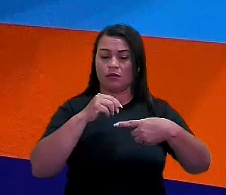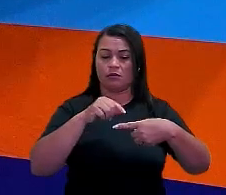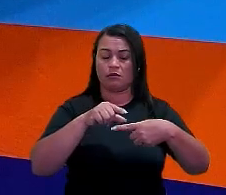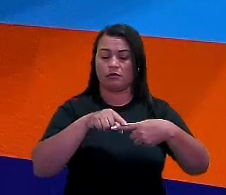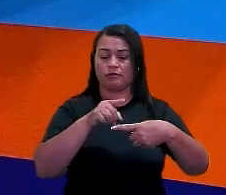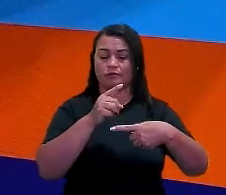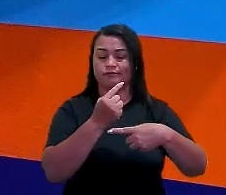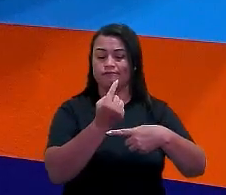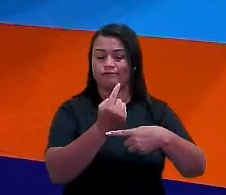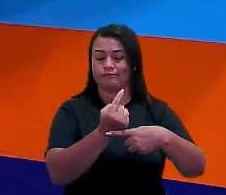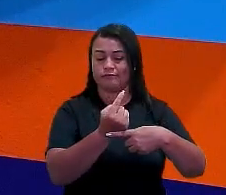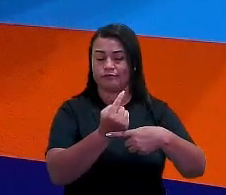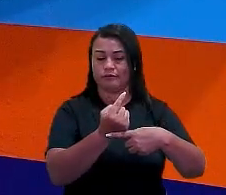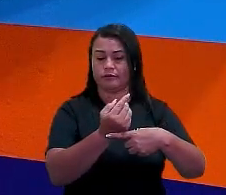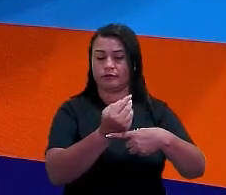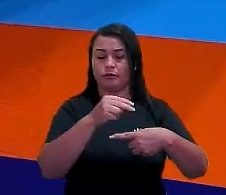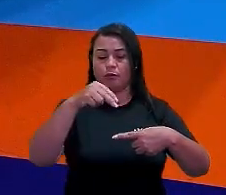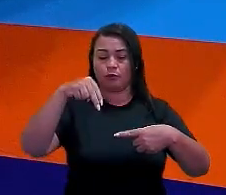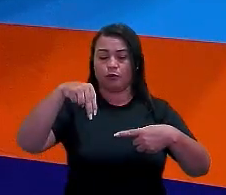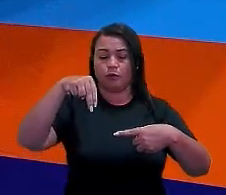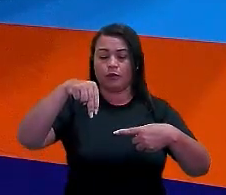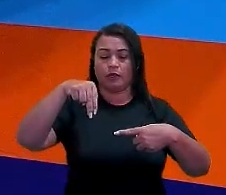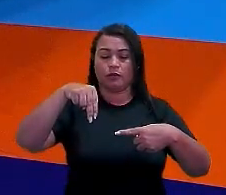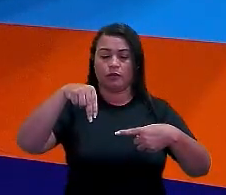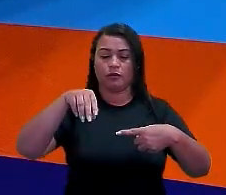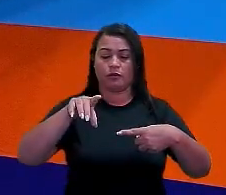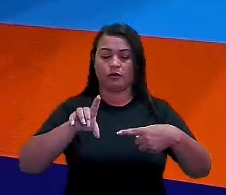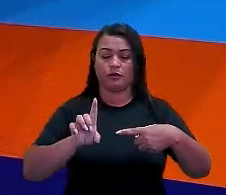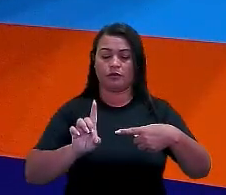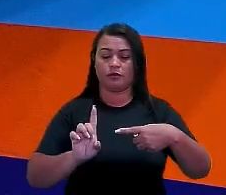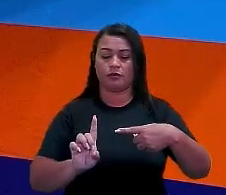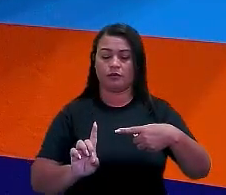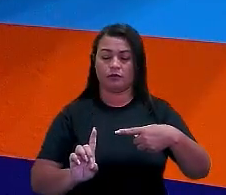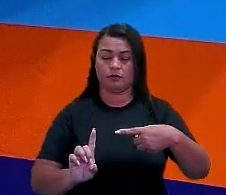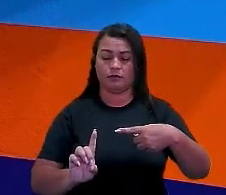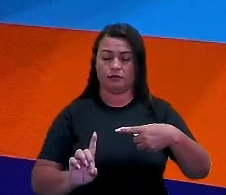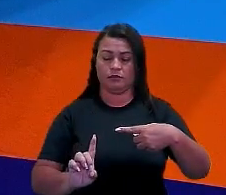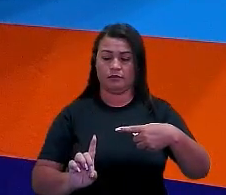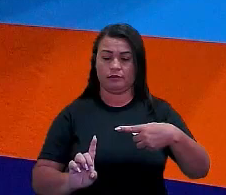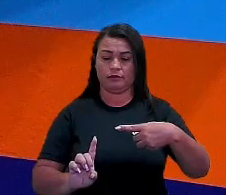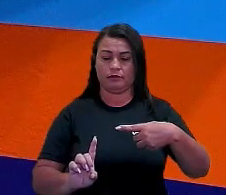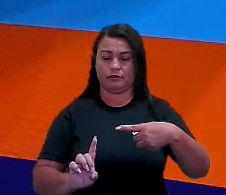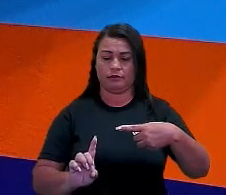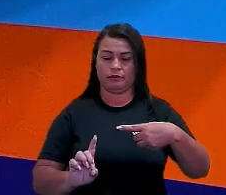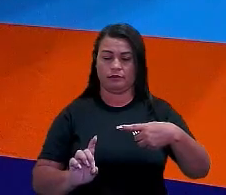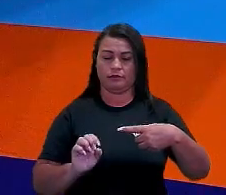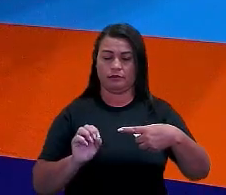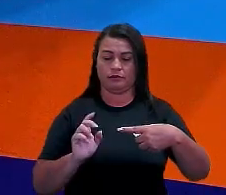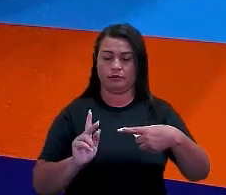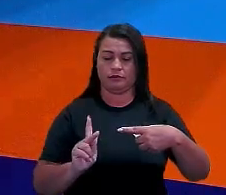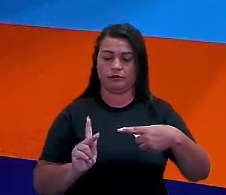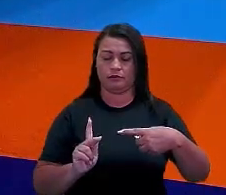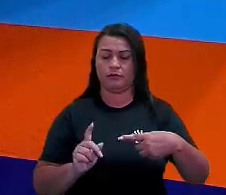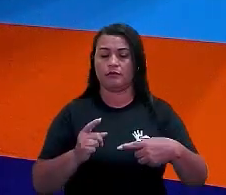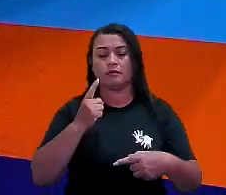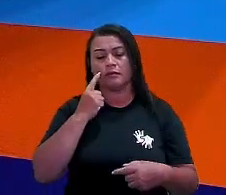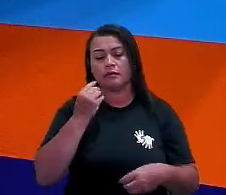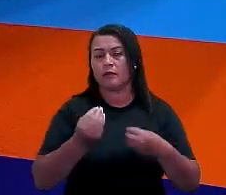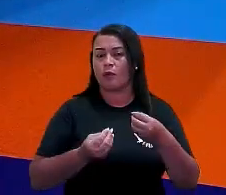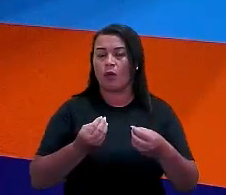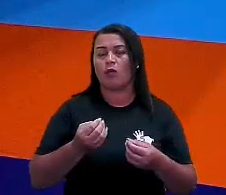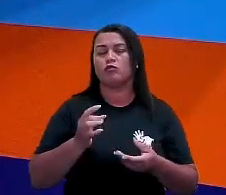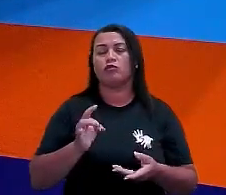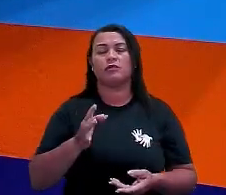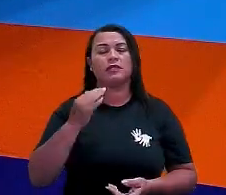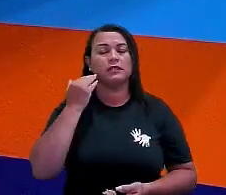ficar aqui, no numerador, tá? Tem numerador e denominador, tá? Então, aí, só para a gente